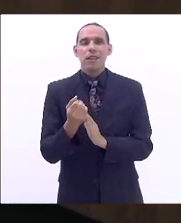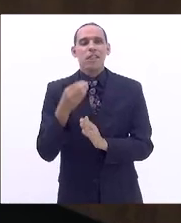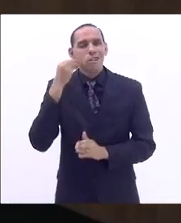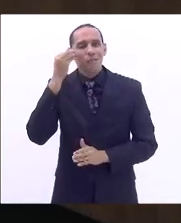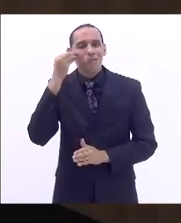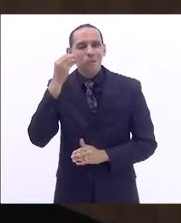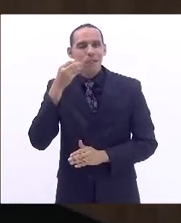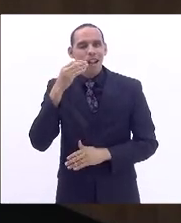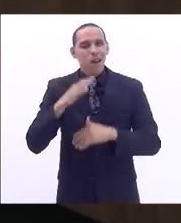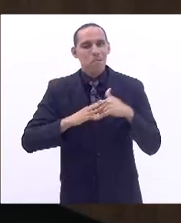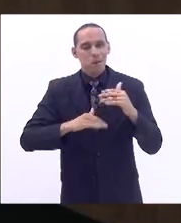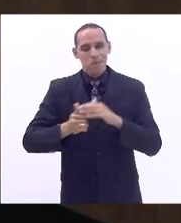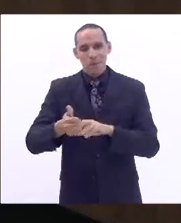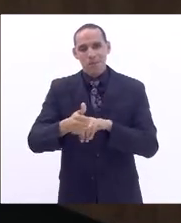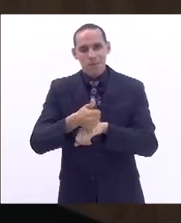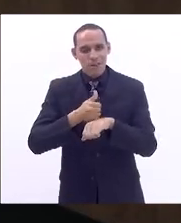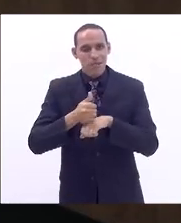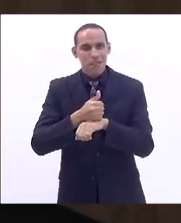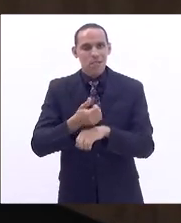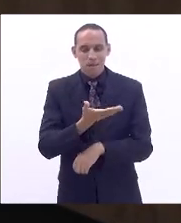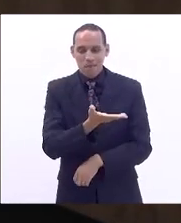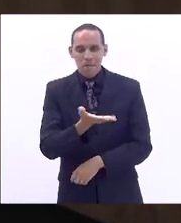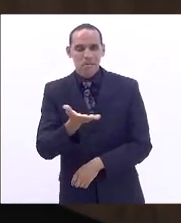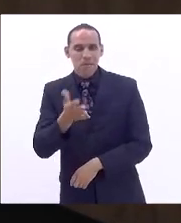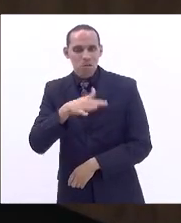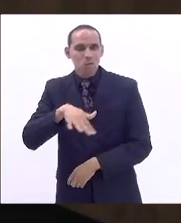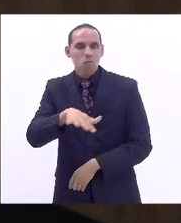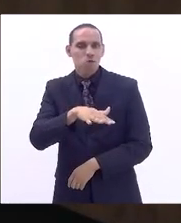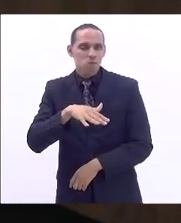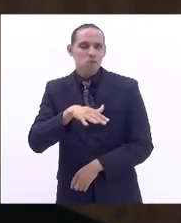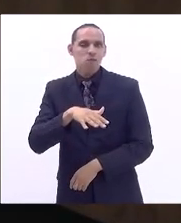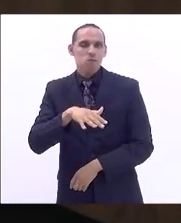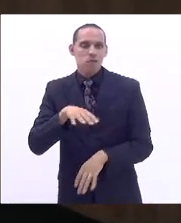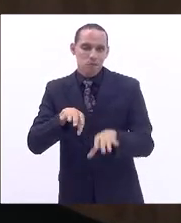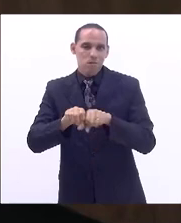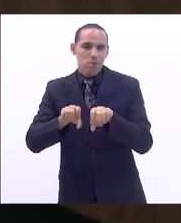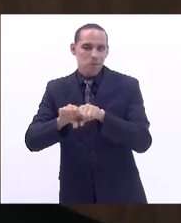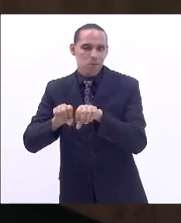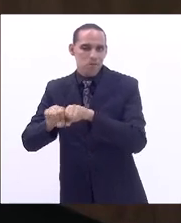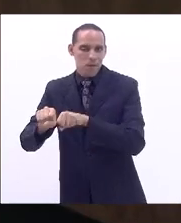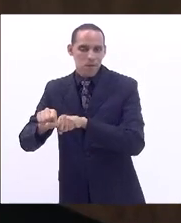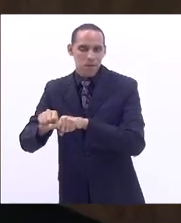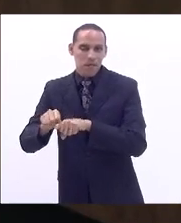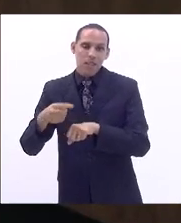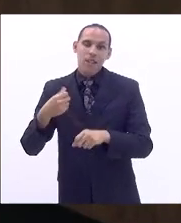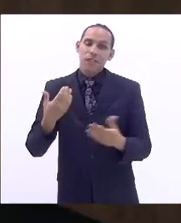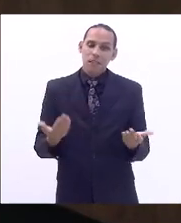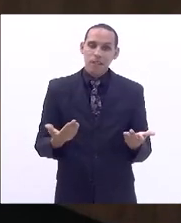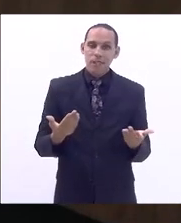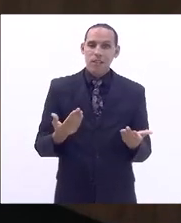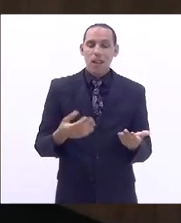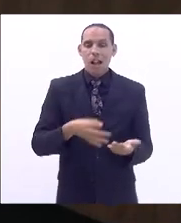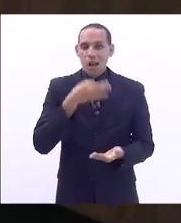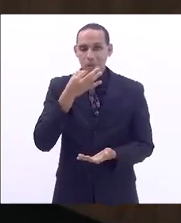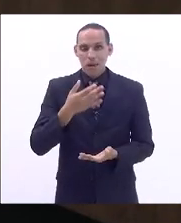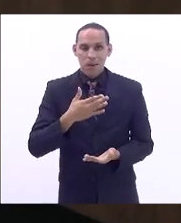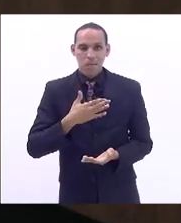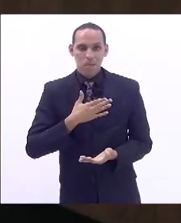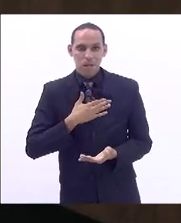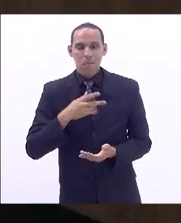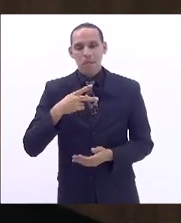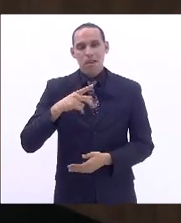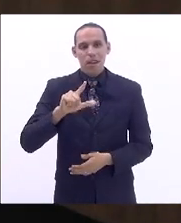experiência profissional é para os licenciados suposto meu parecer ao projeto de lei